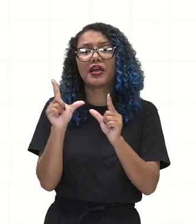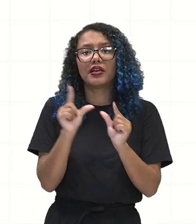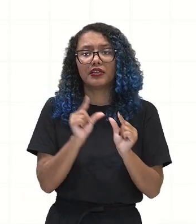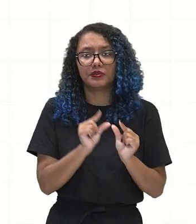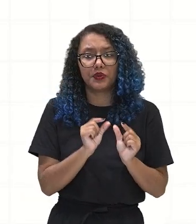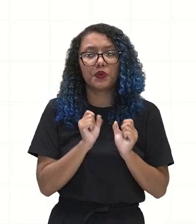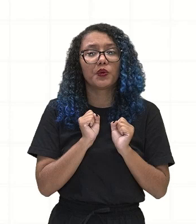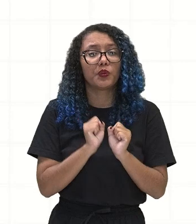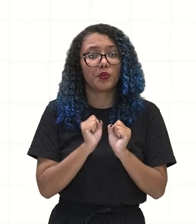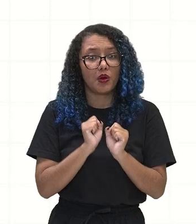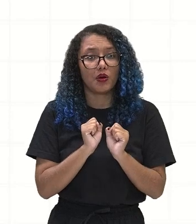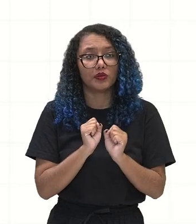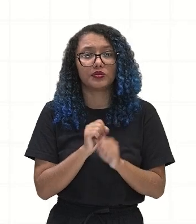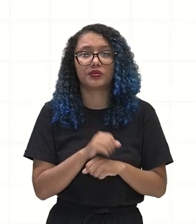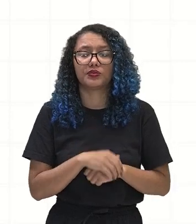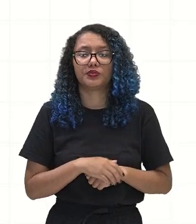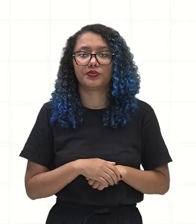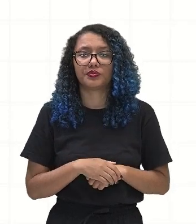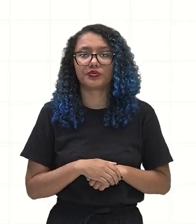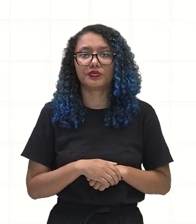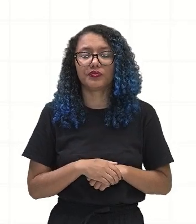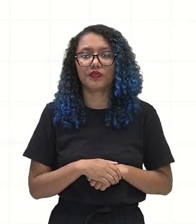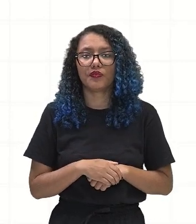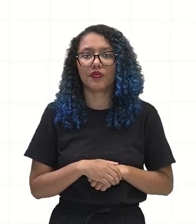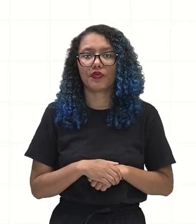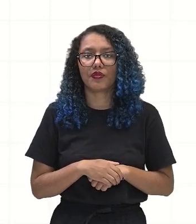Ó, tô colocando aqui